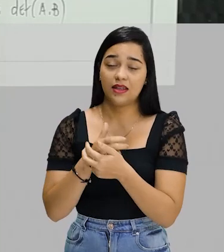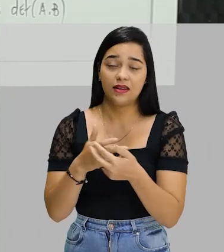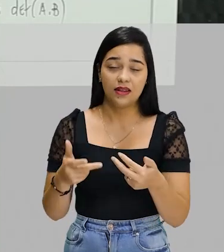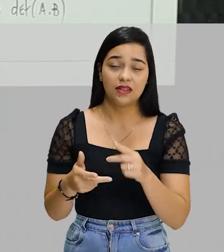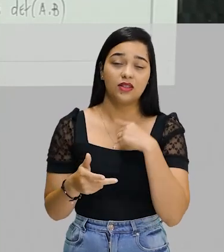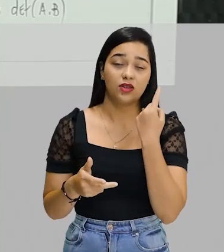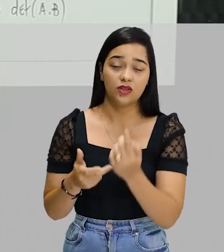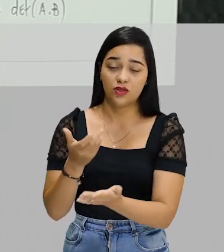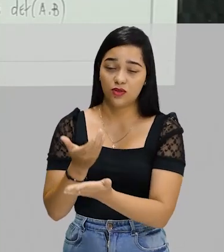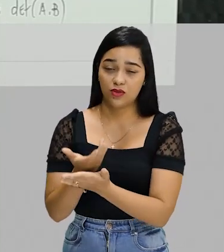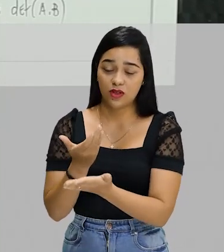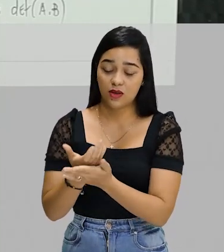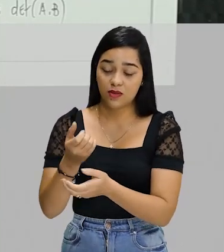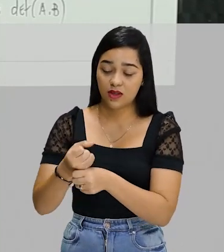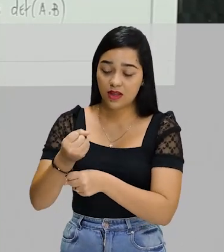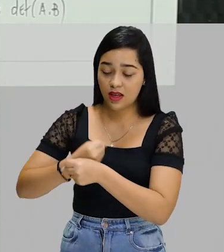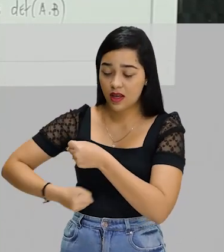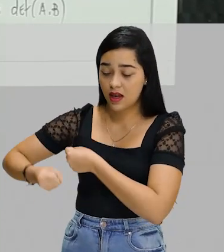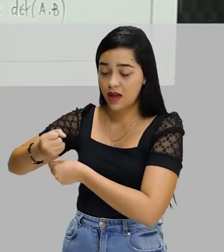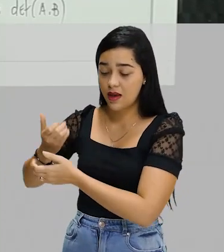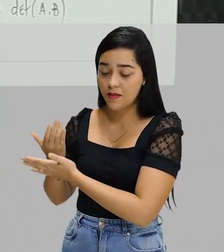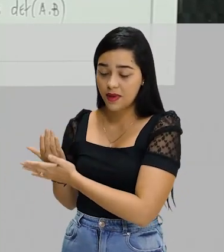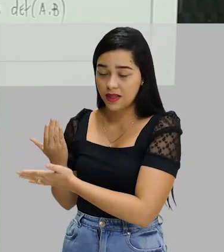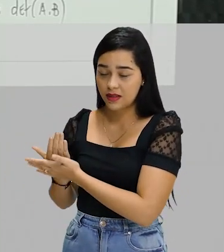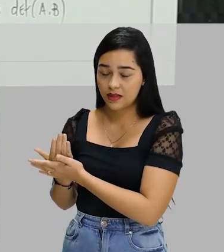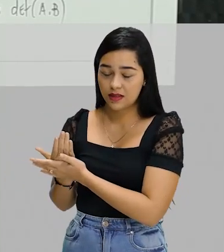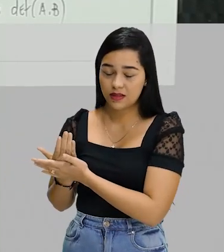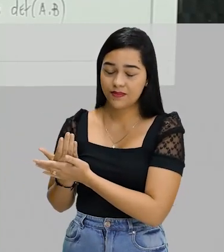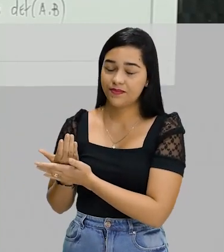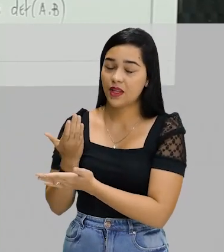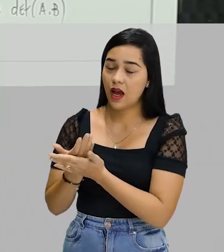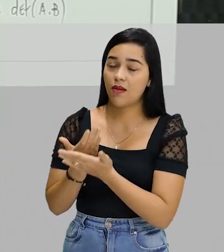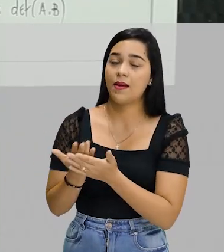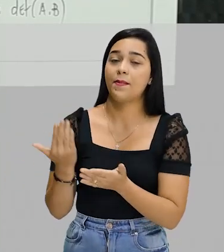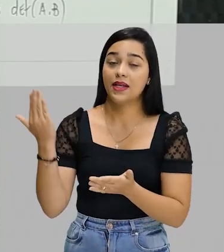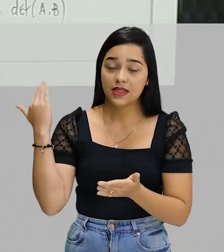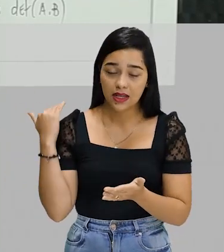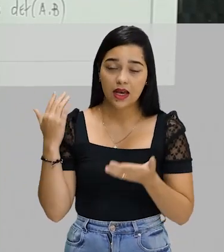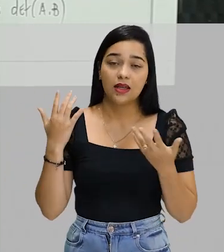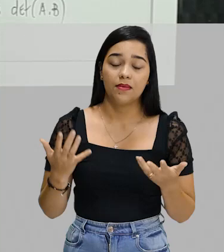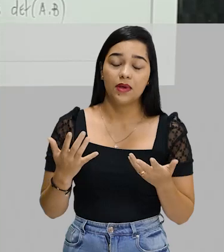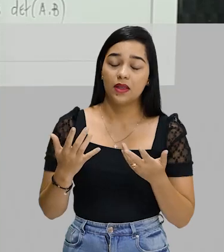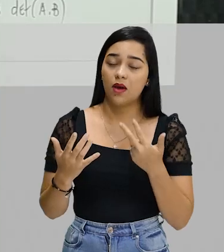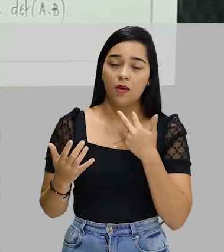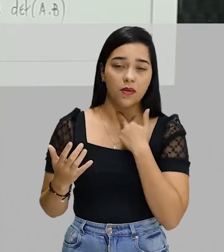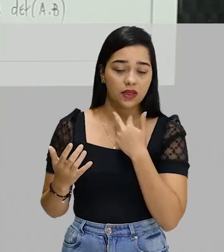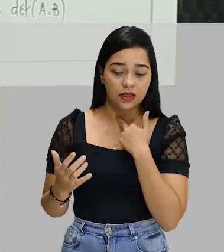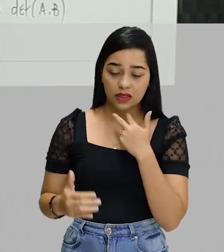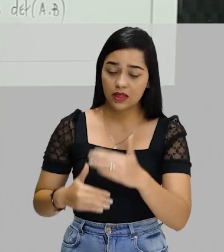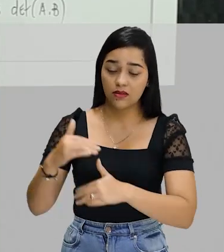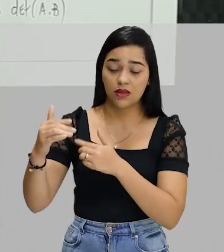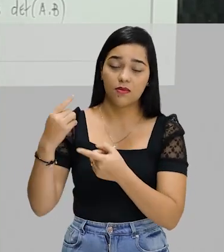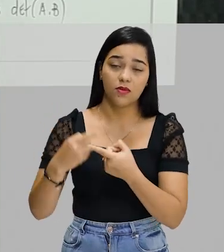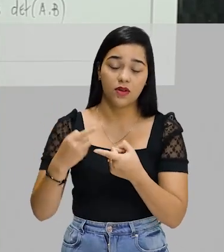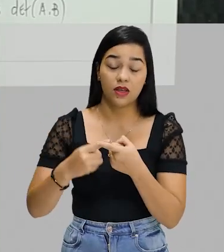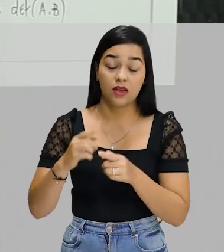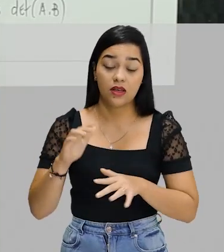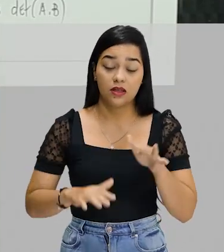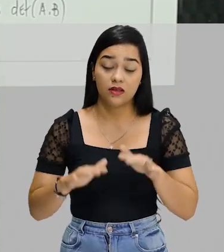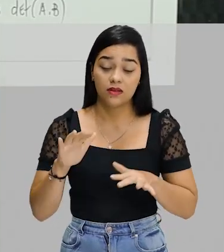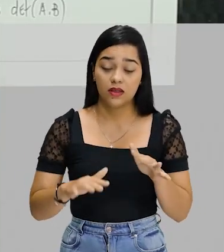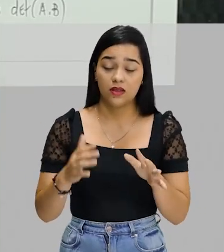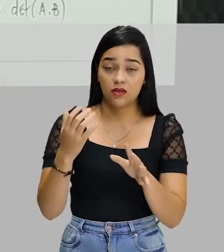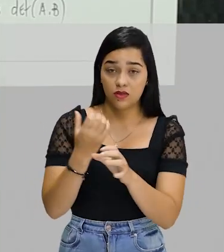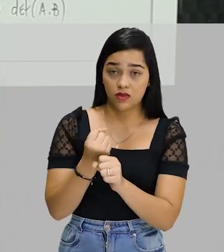propriedades que nós estudamos na aula passada para calcular determinante sem precisar desenvolver. Porque muitas das vezes o